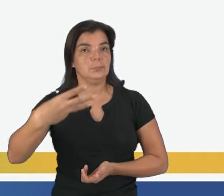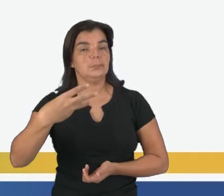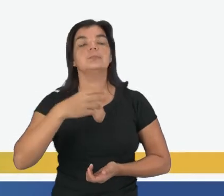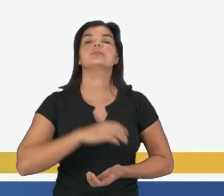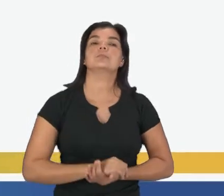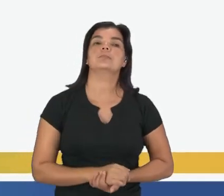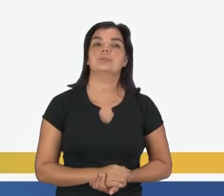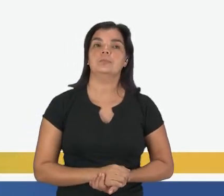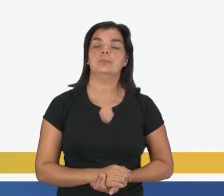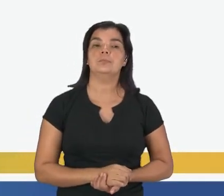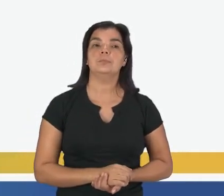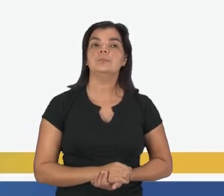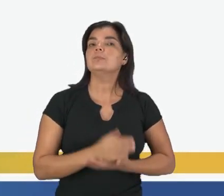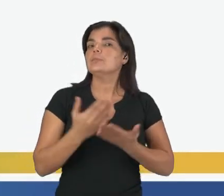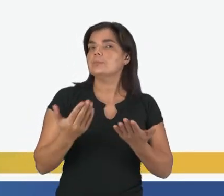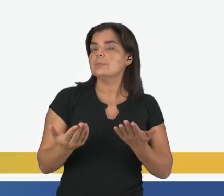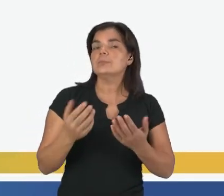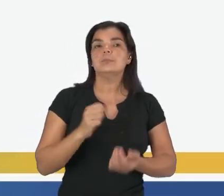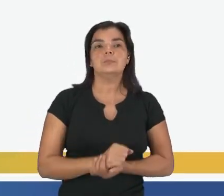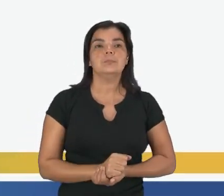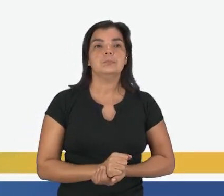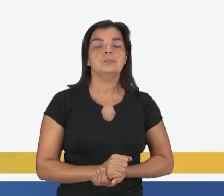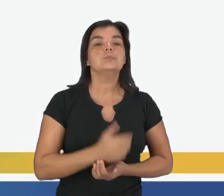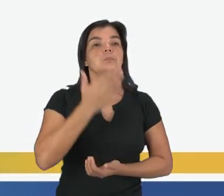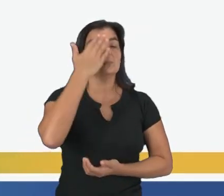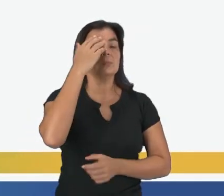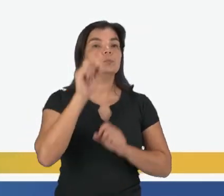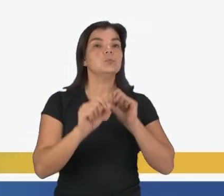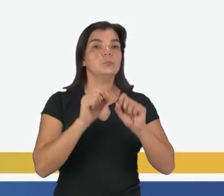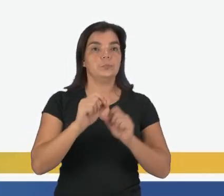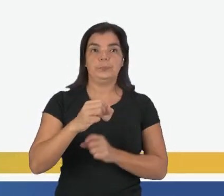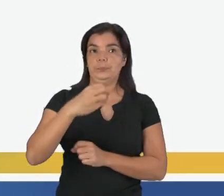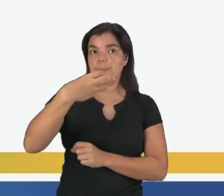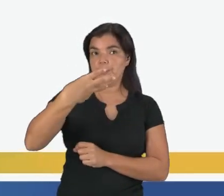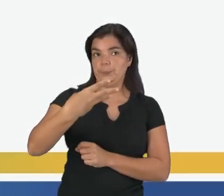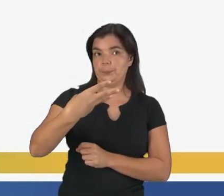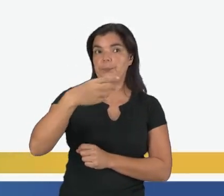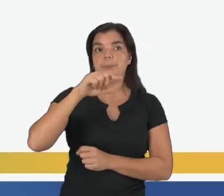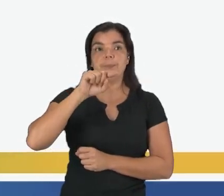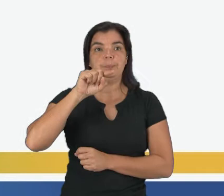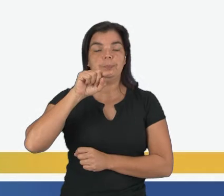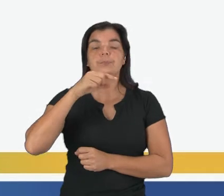2,3 centésimos. E a gente sabe que